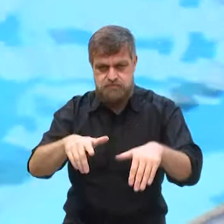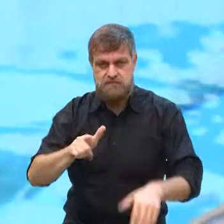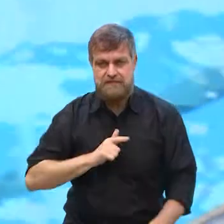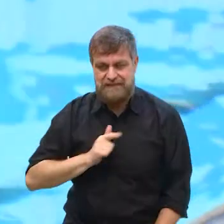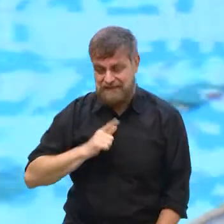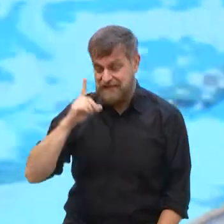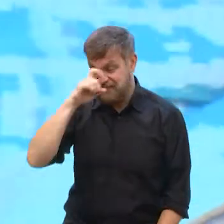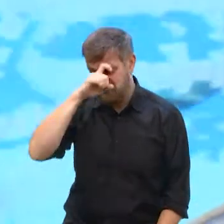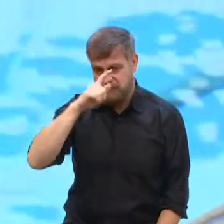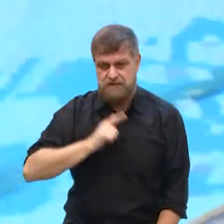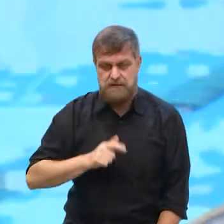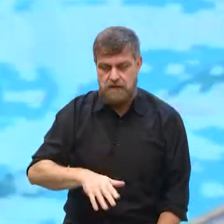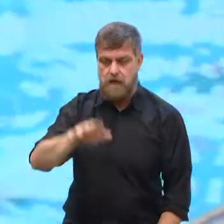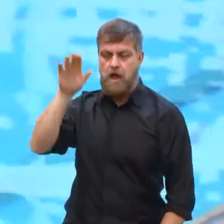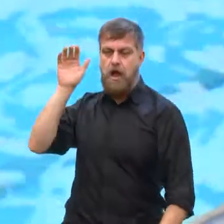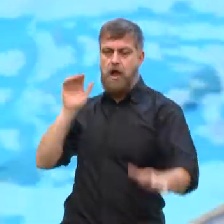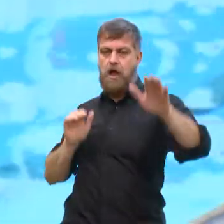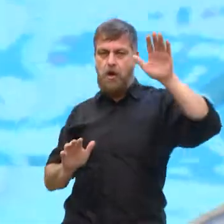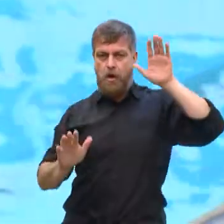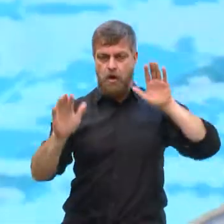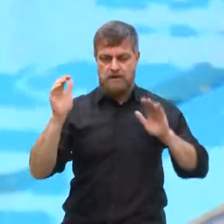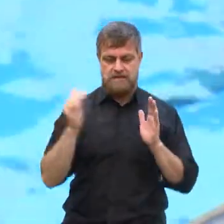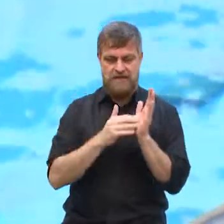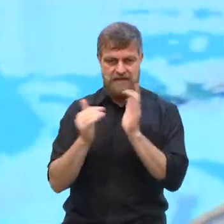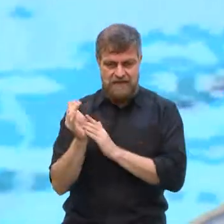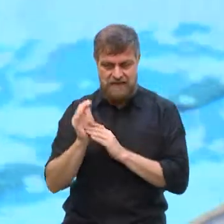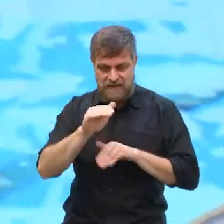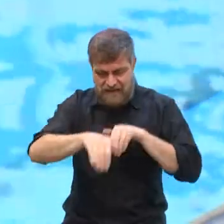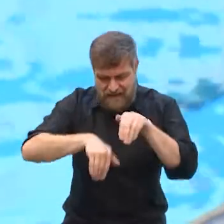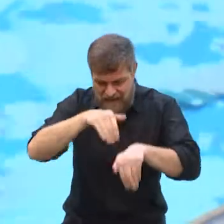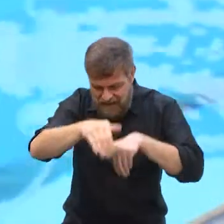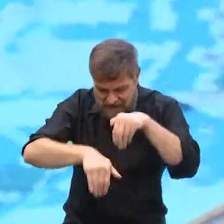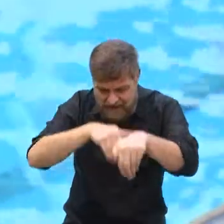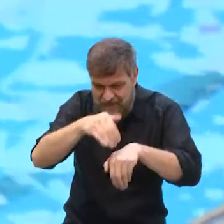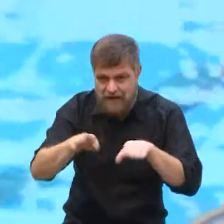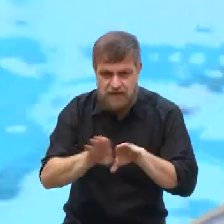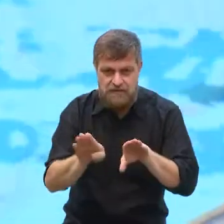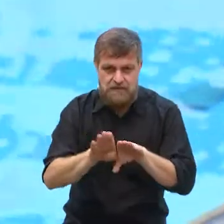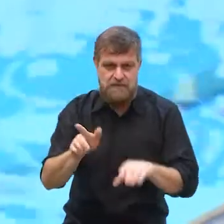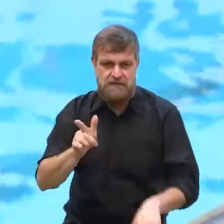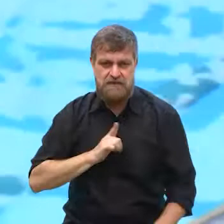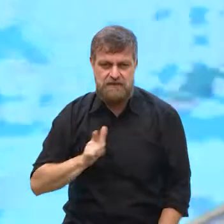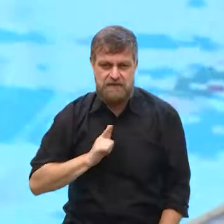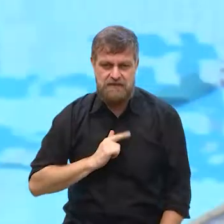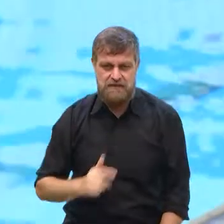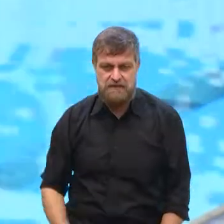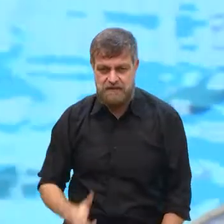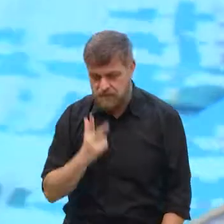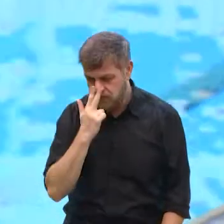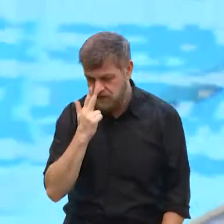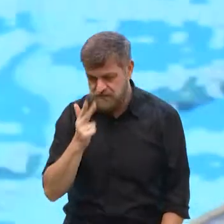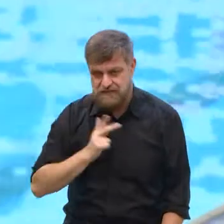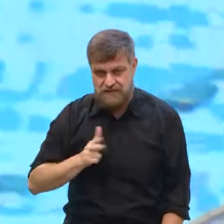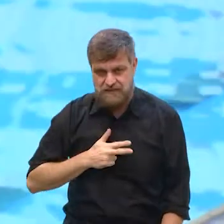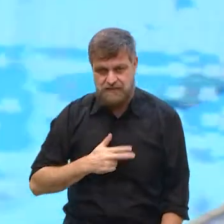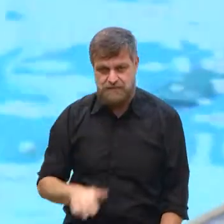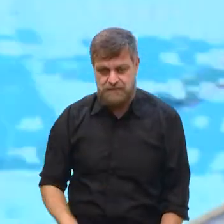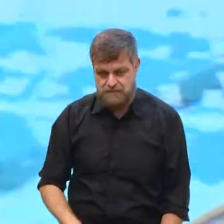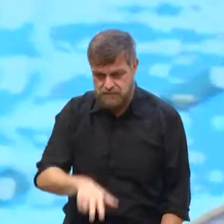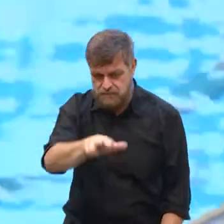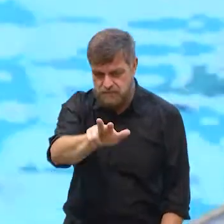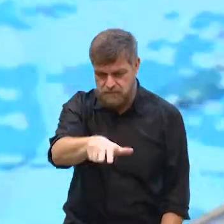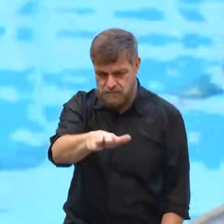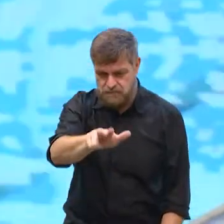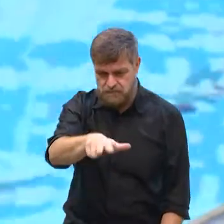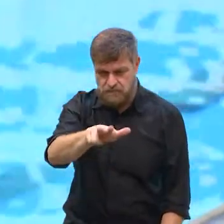borboleta. Costas e crawl acaba sendo muito similar. Tudo bem que você fica de